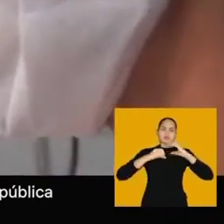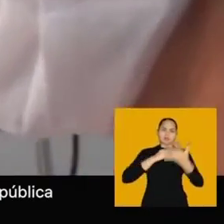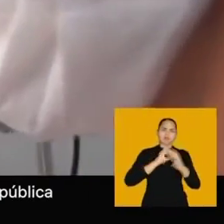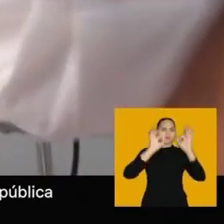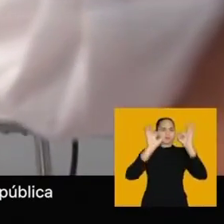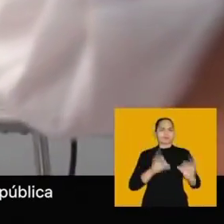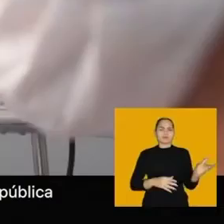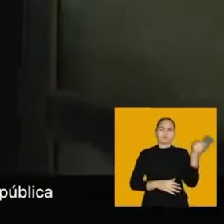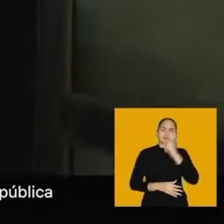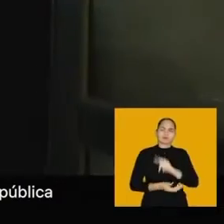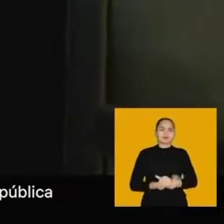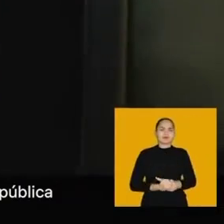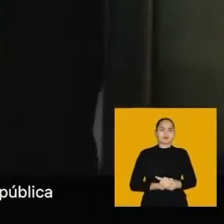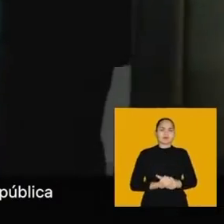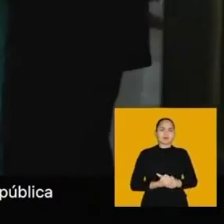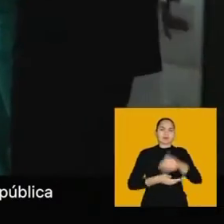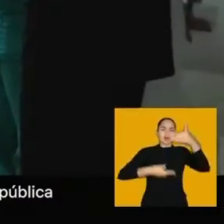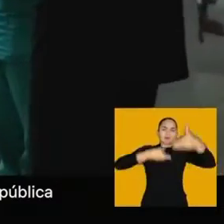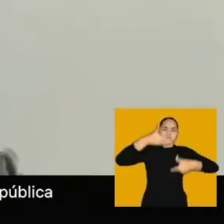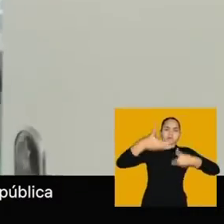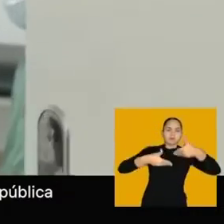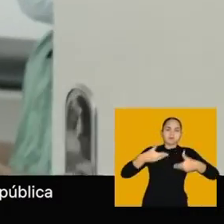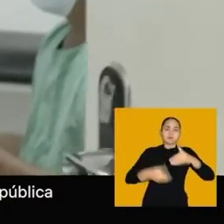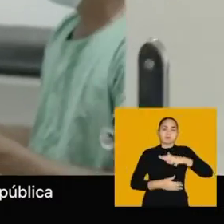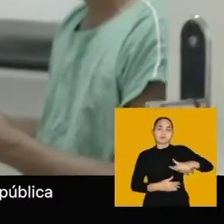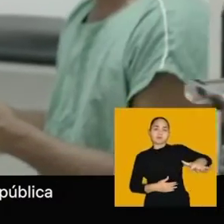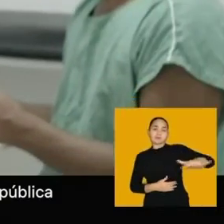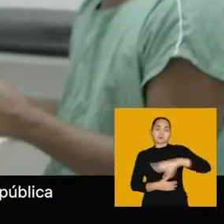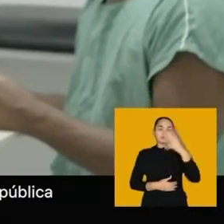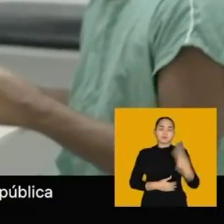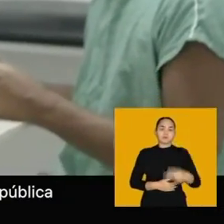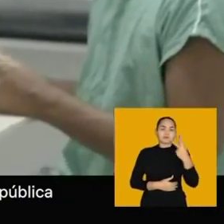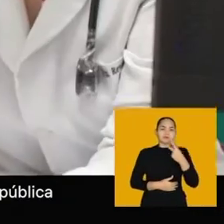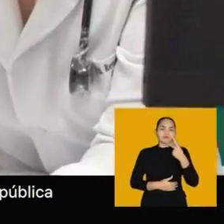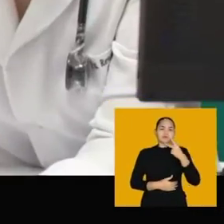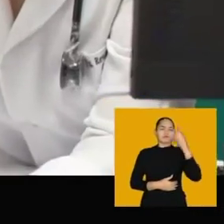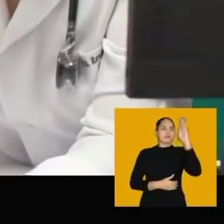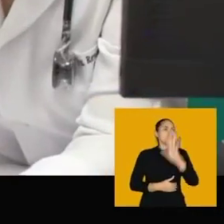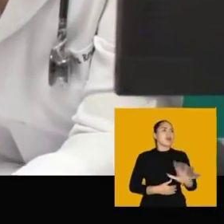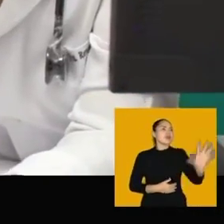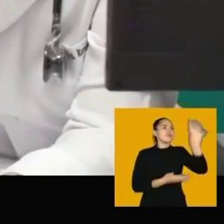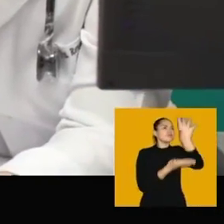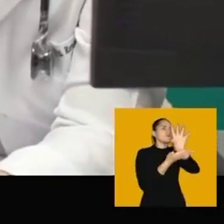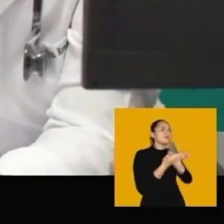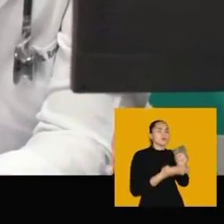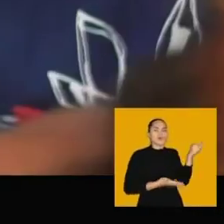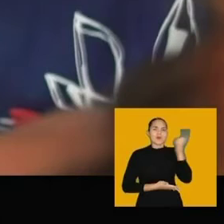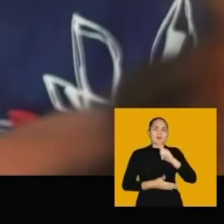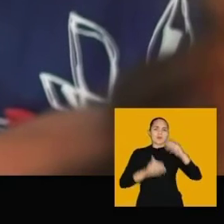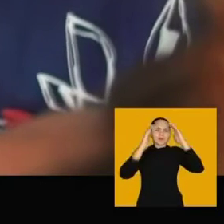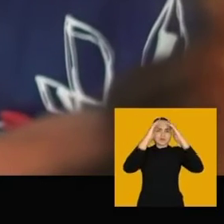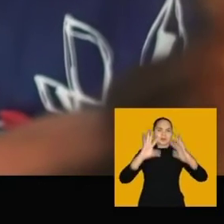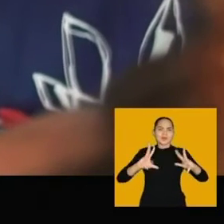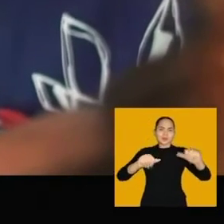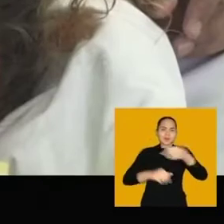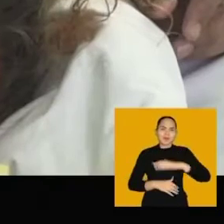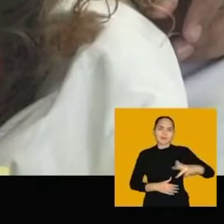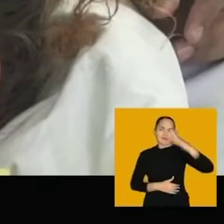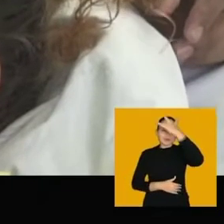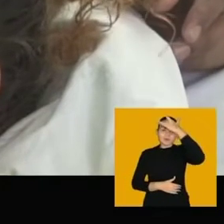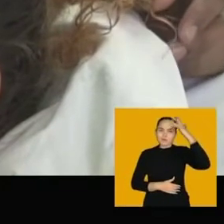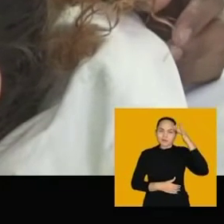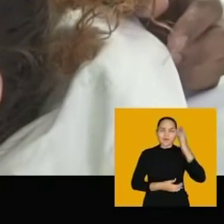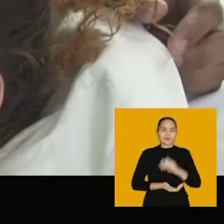gente vencer de vez essa batalha e fazer do atendimento na saúde pública em Fortaleza uma referência no cuidado com